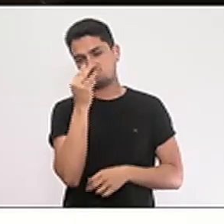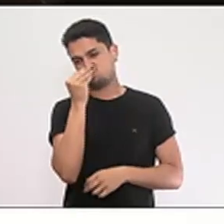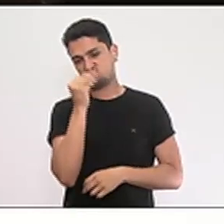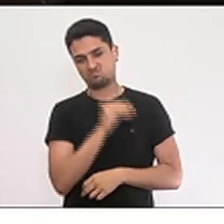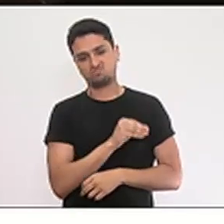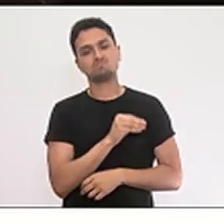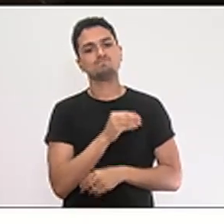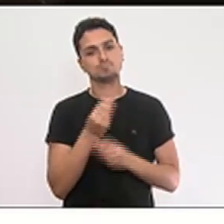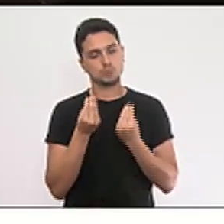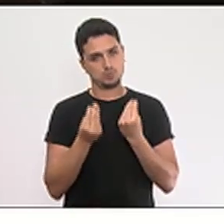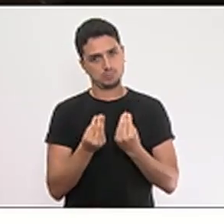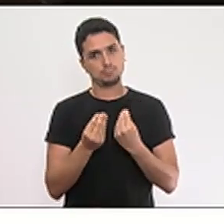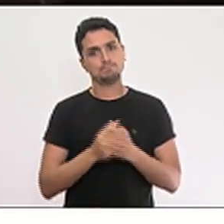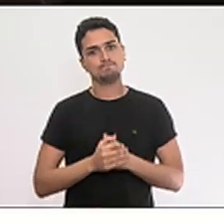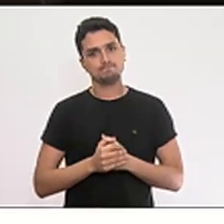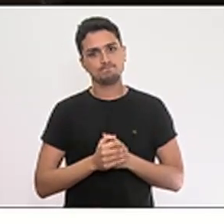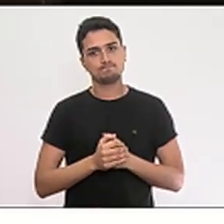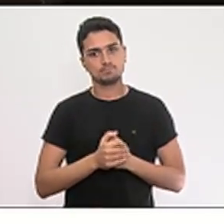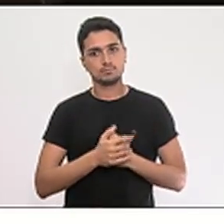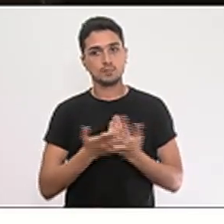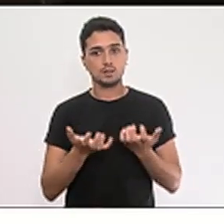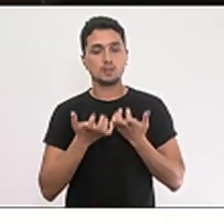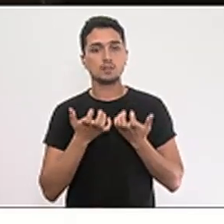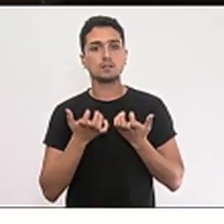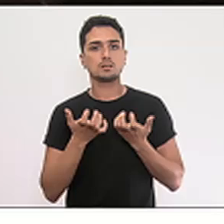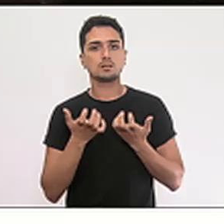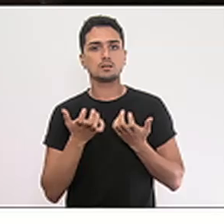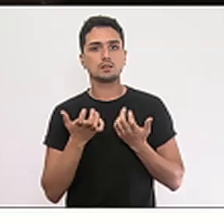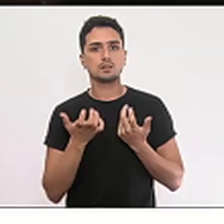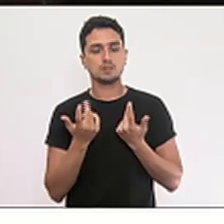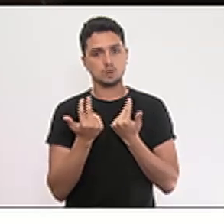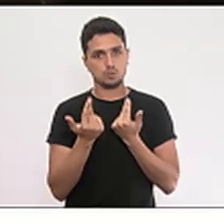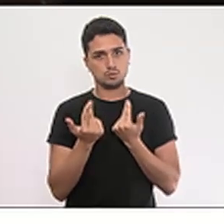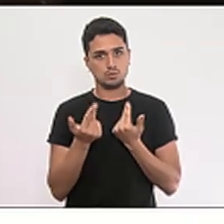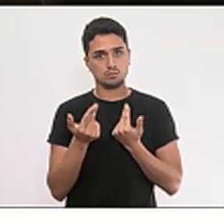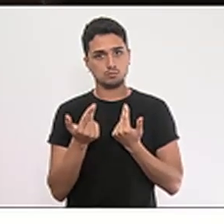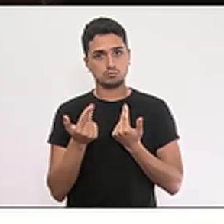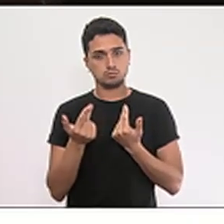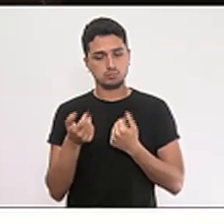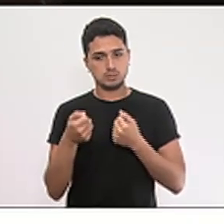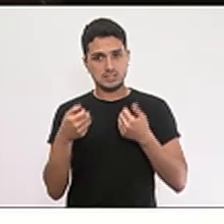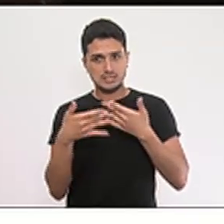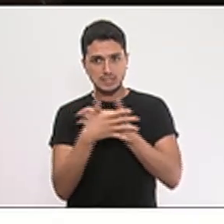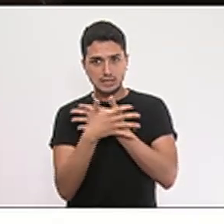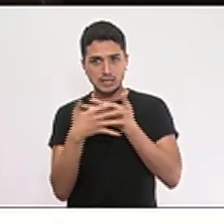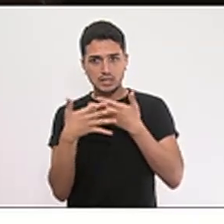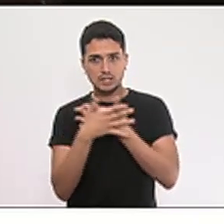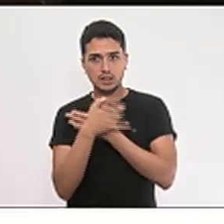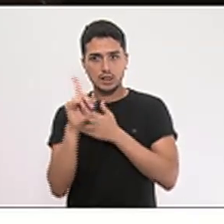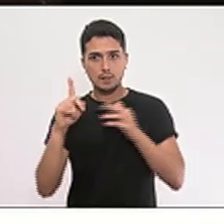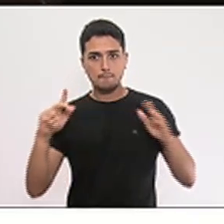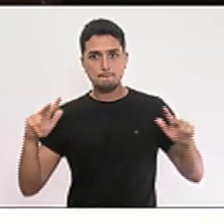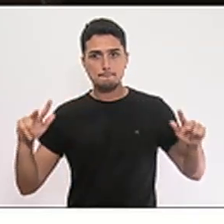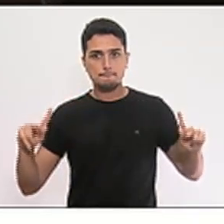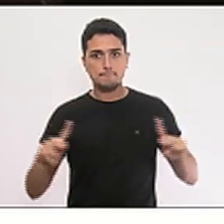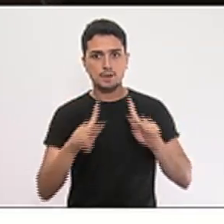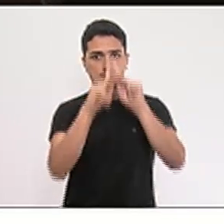Nós queremos ir para onde o mundo foi e teve que voltar. Cidades como Paris, Buenos